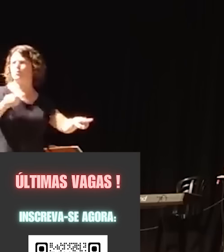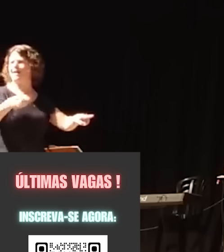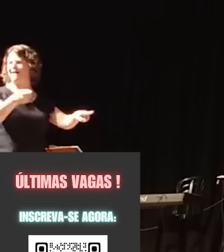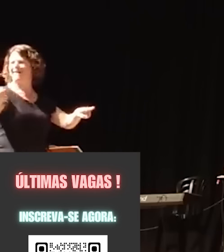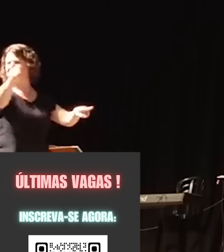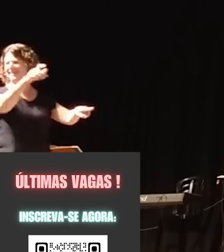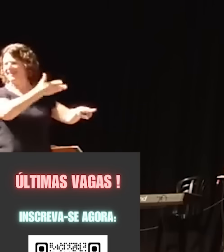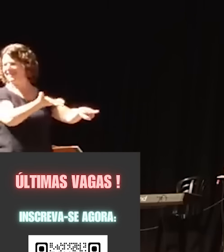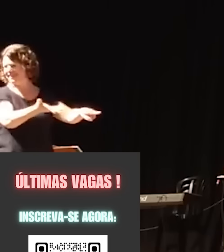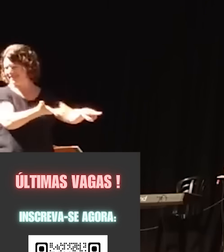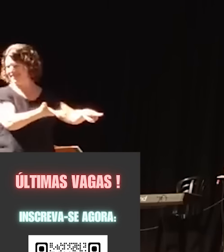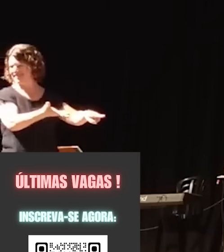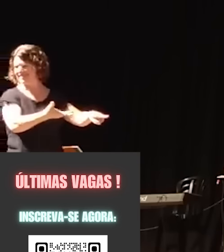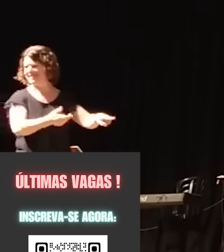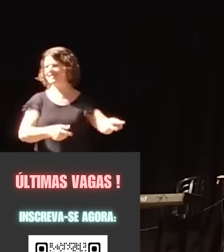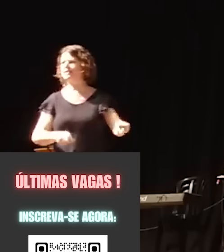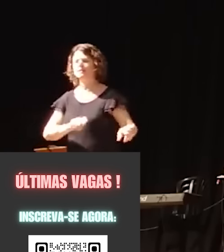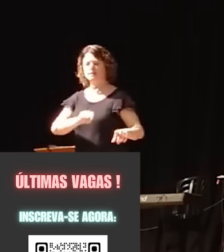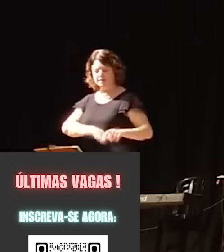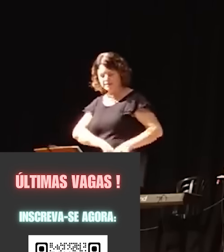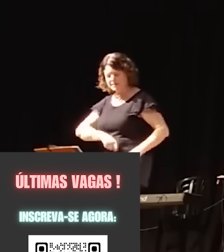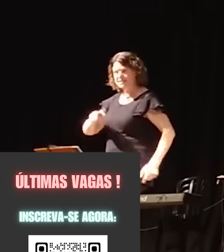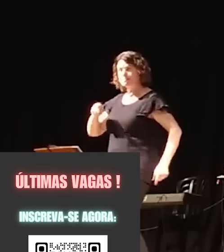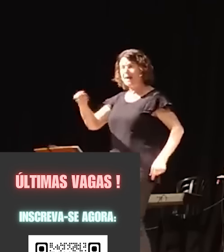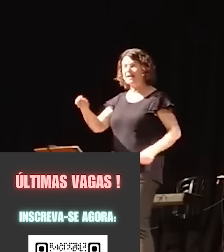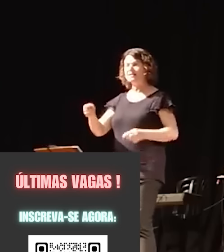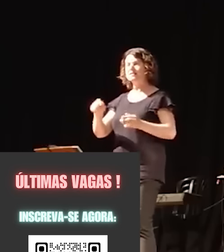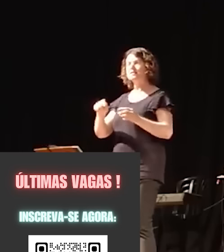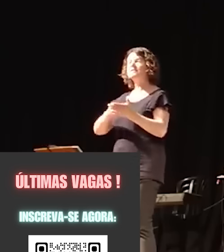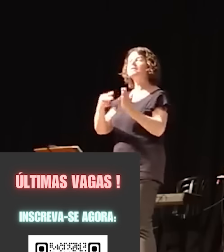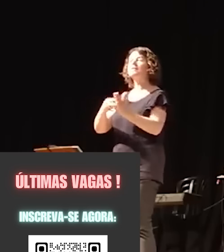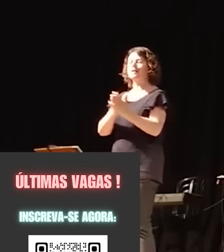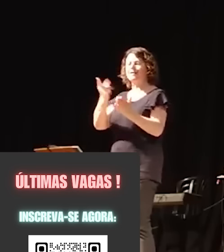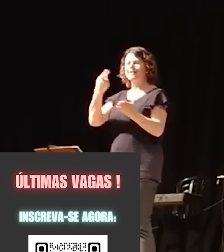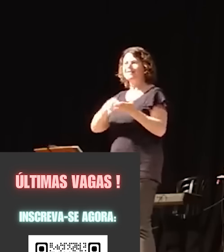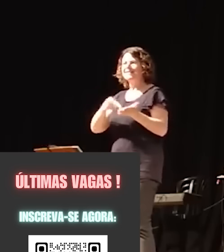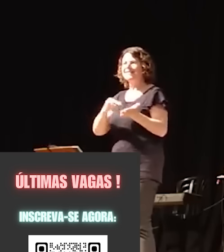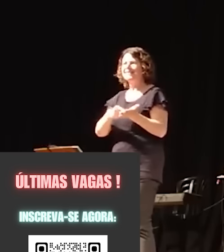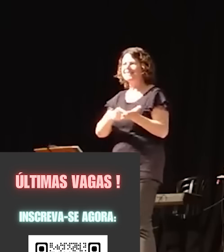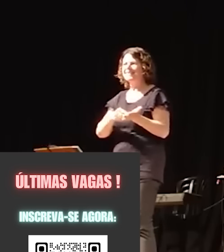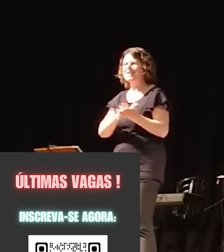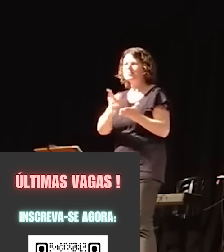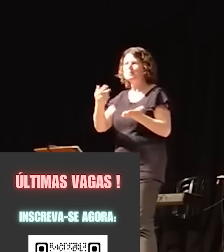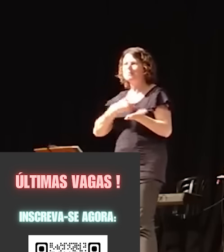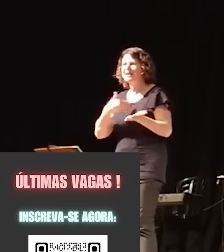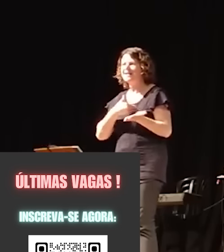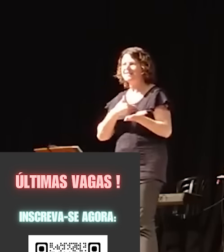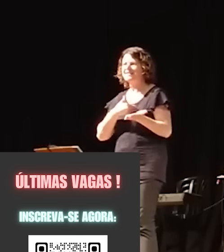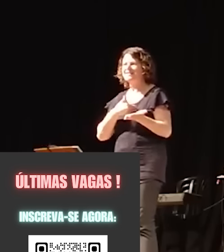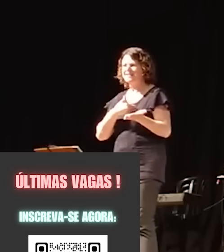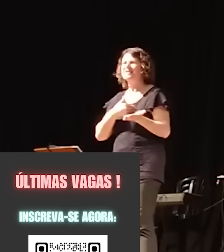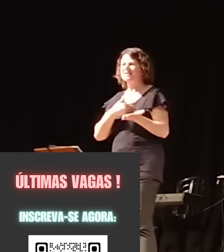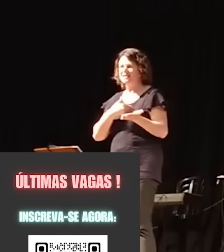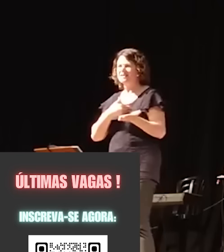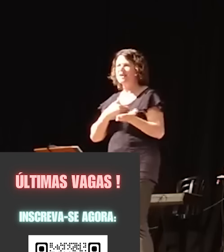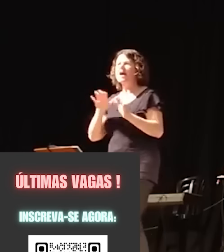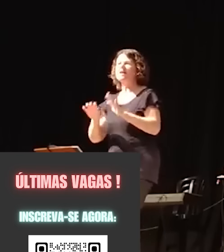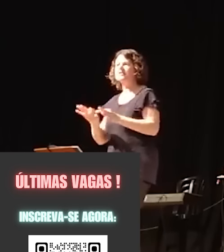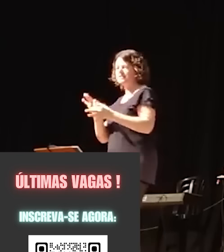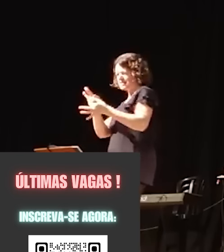tipo de ameaça vai vir no teu coração como uma flecha uma flecha inflamada e essa flecha inflamada vai te tirar do